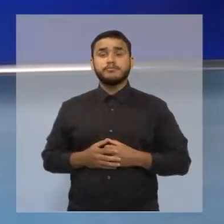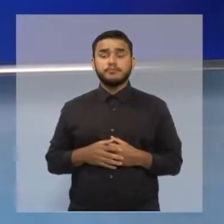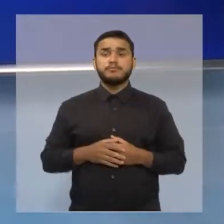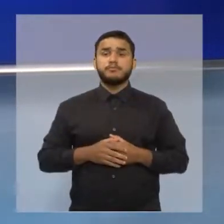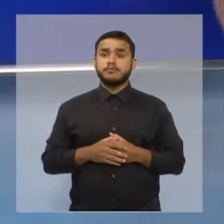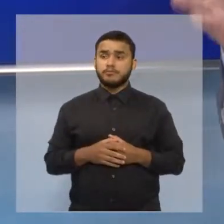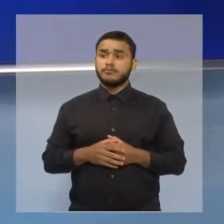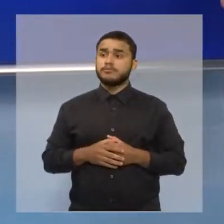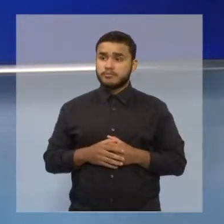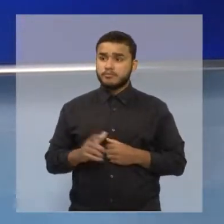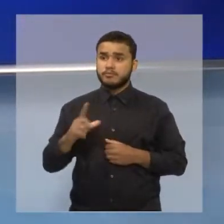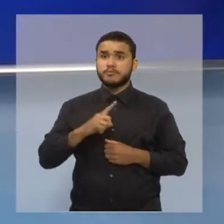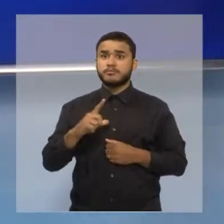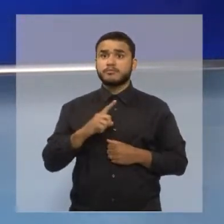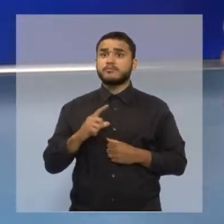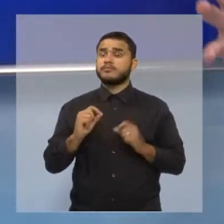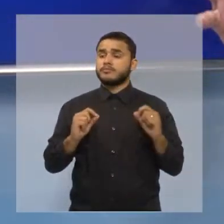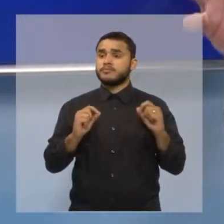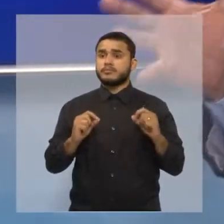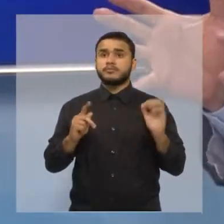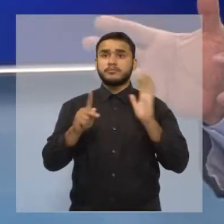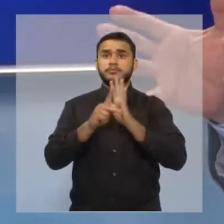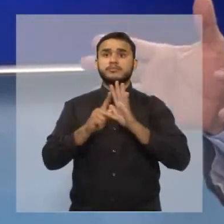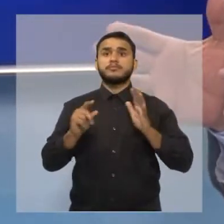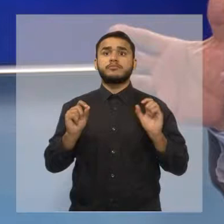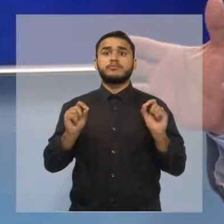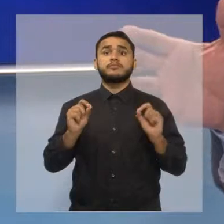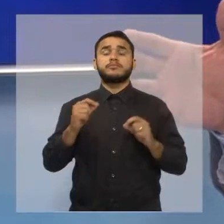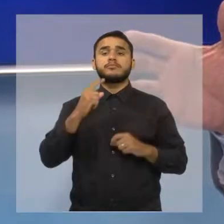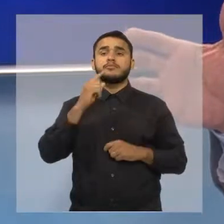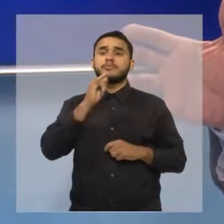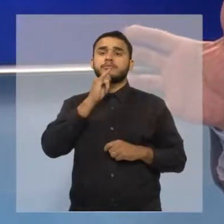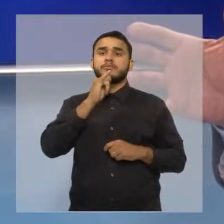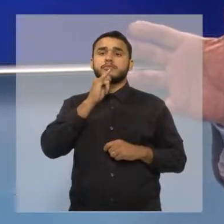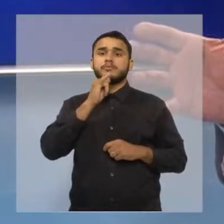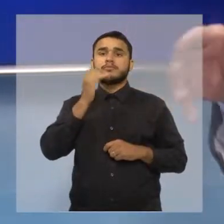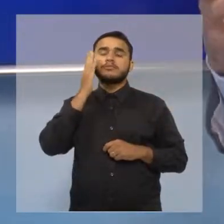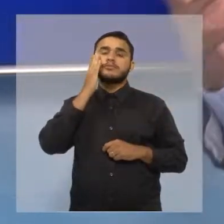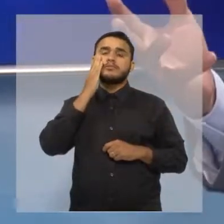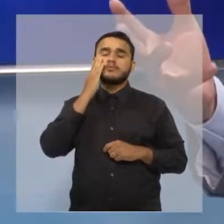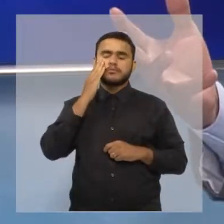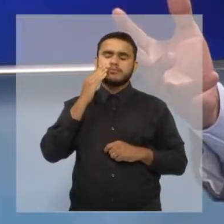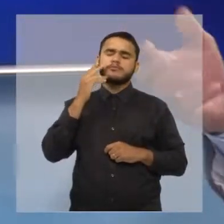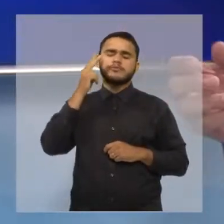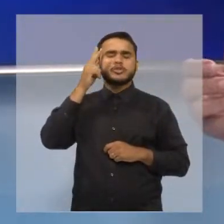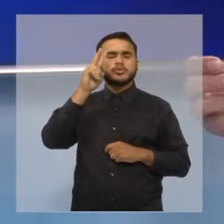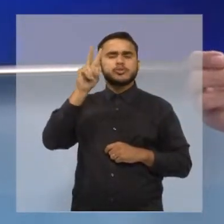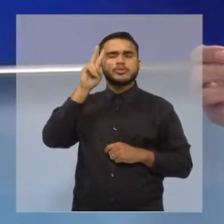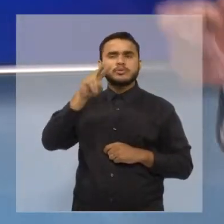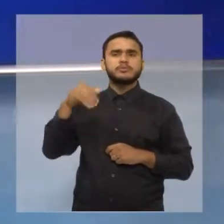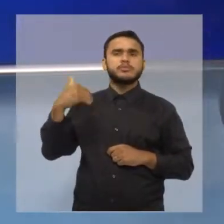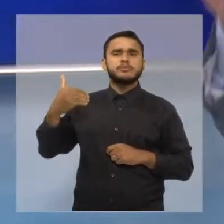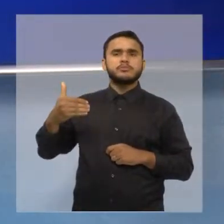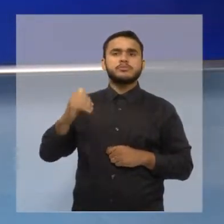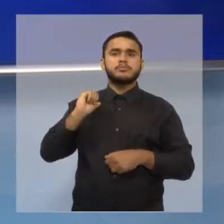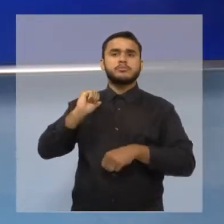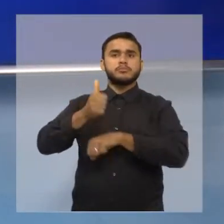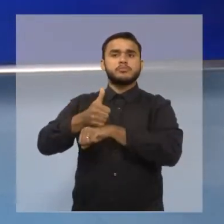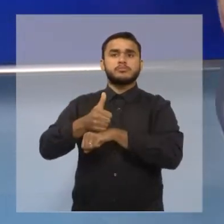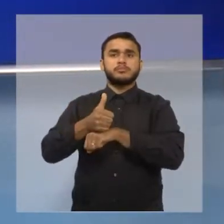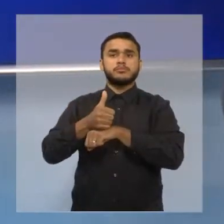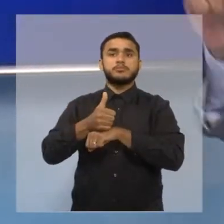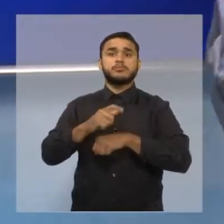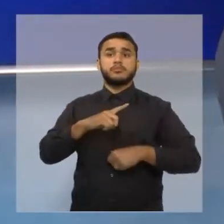discutir é que essa mesma legitimidade do presidente da República, histórica, por sinal, lhe impõe